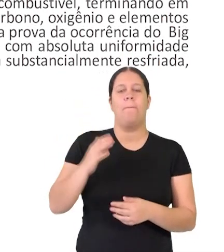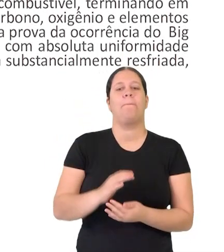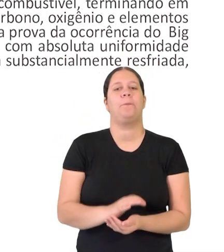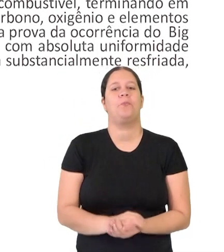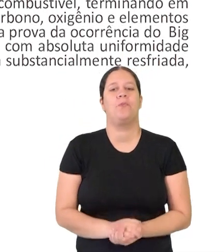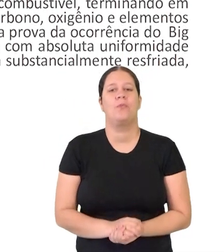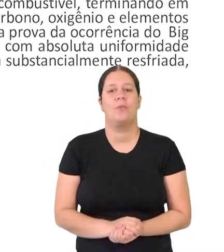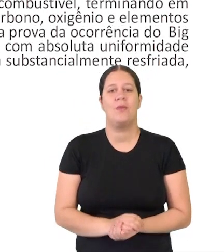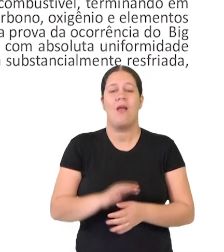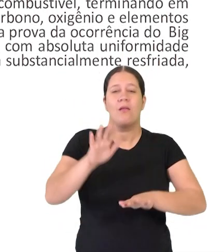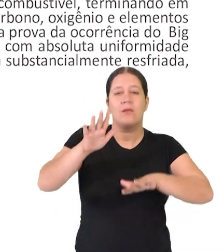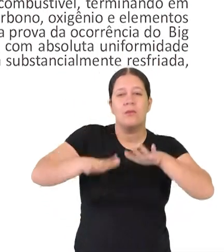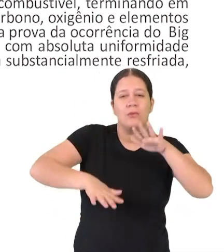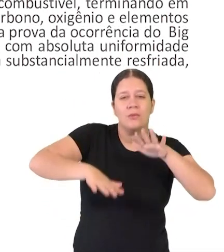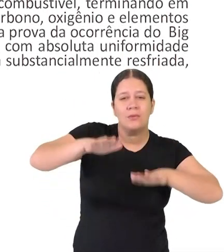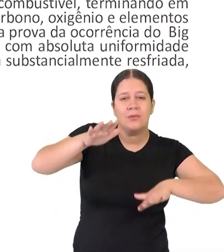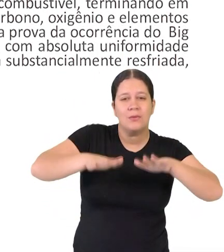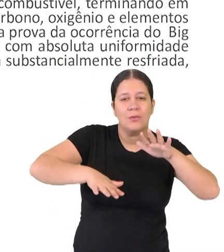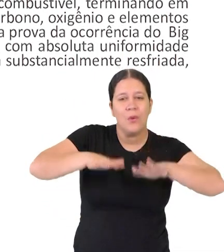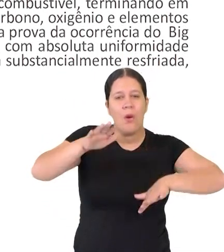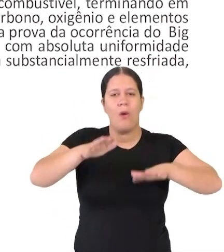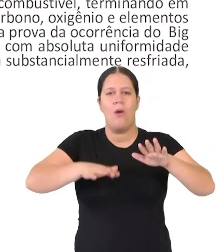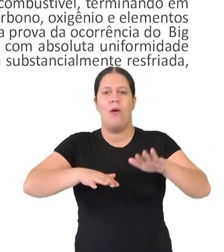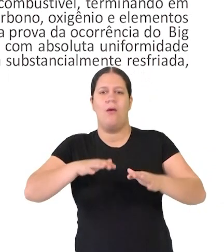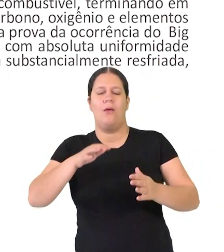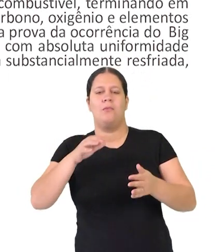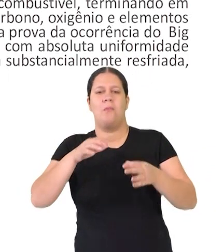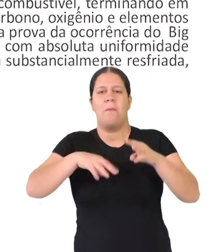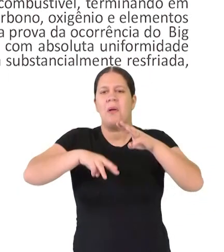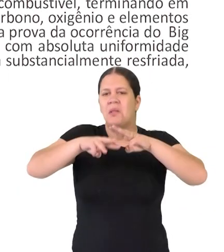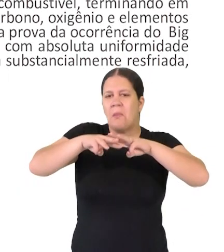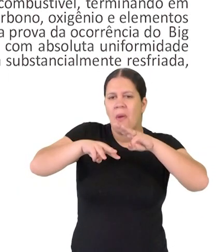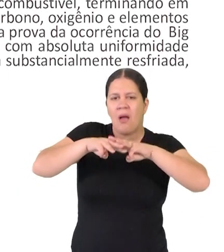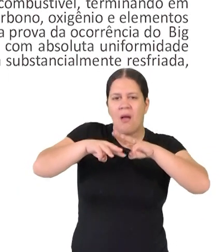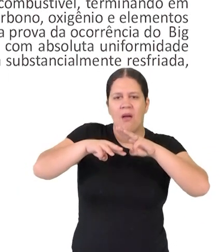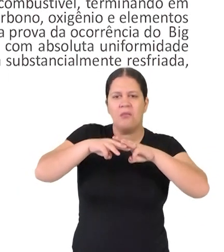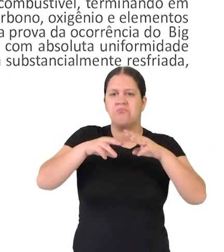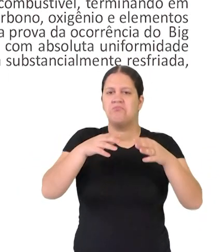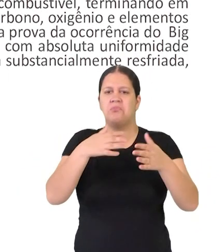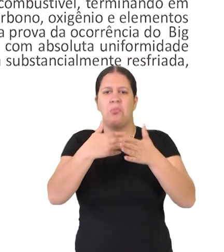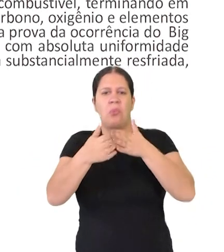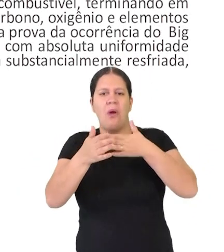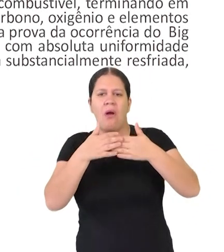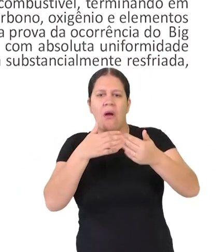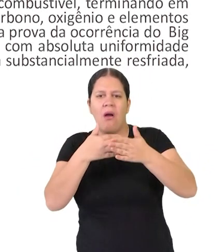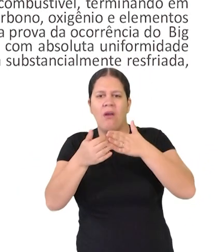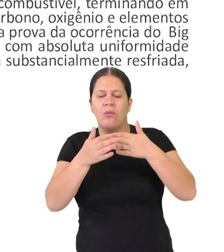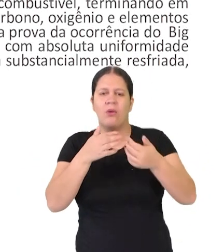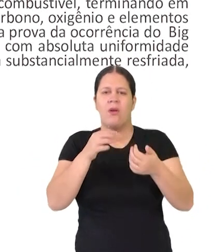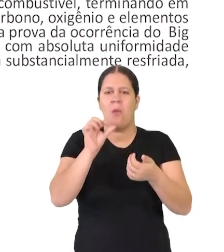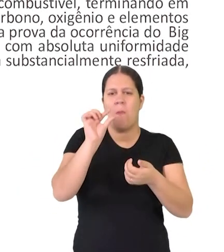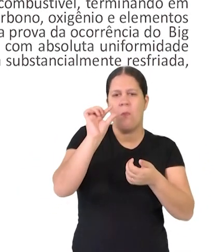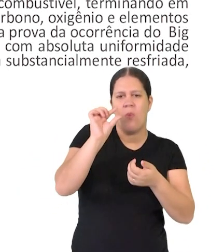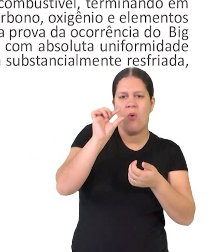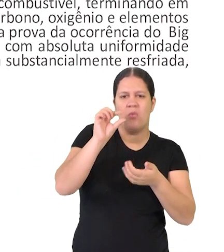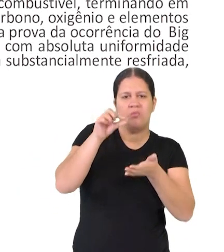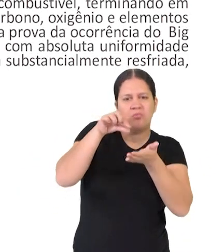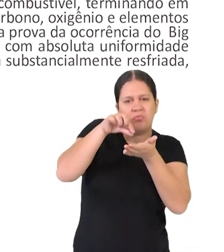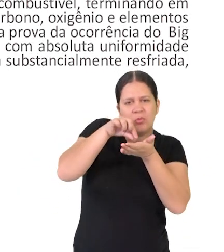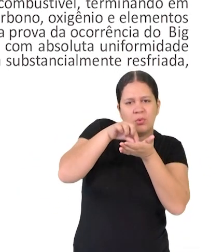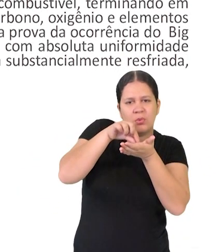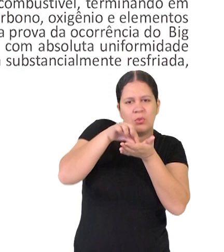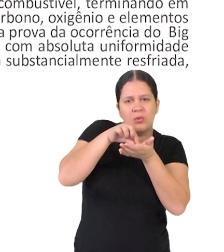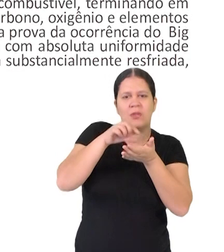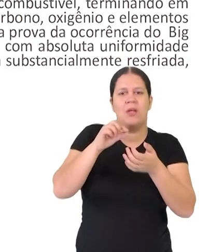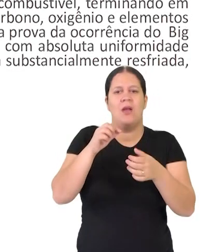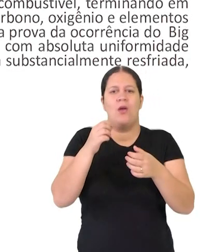ele diz, talvez num ponto matemático sem quaisquer dimensões. Um pontinho de nada, bem pequenininho, que a gente nem consegue imaginar,